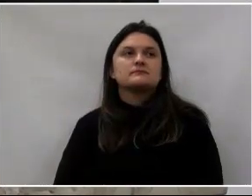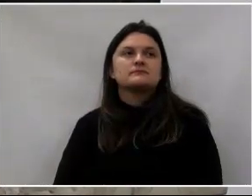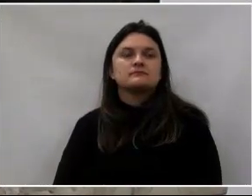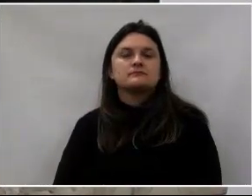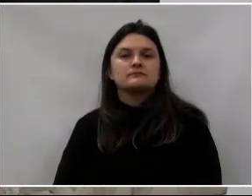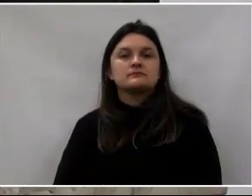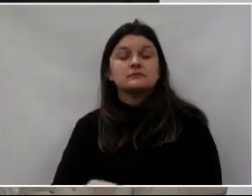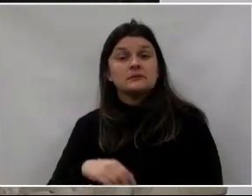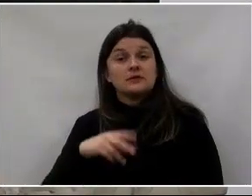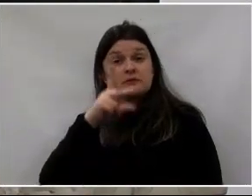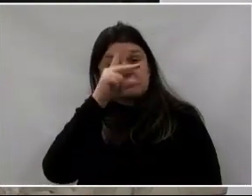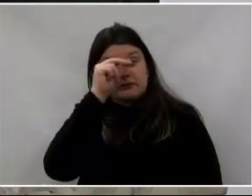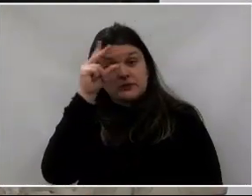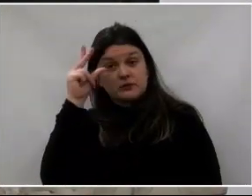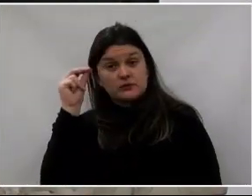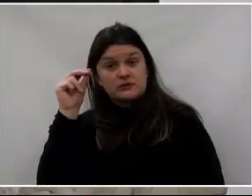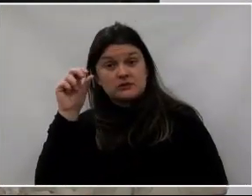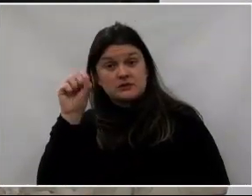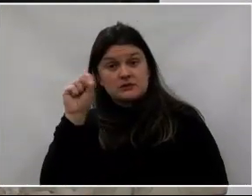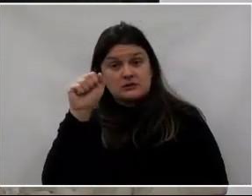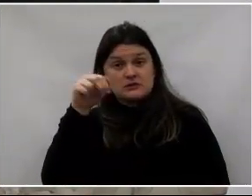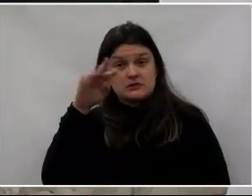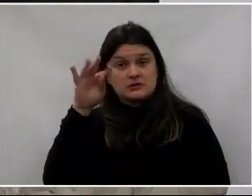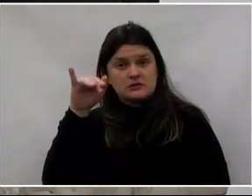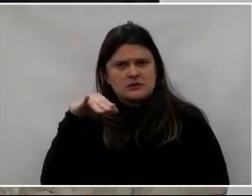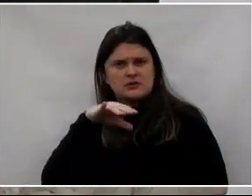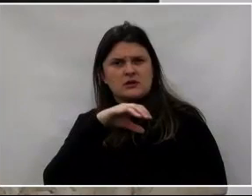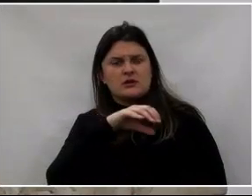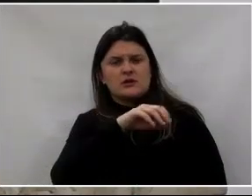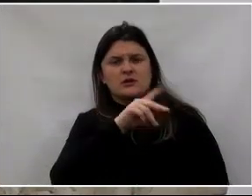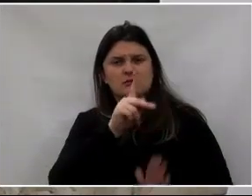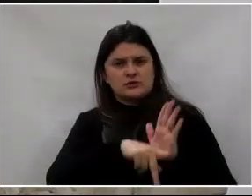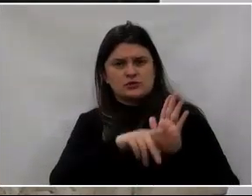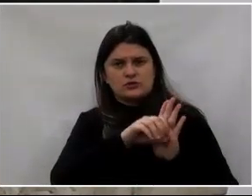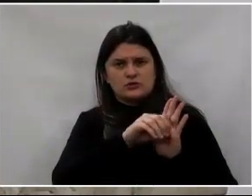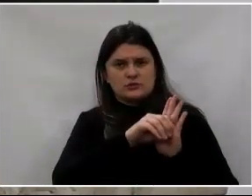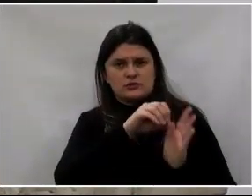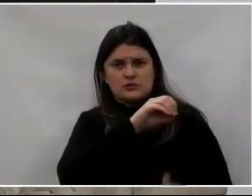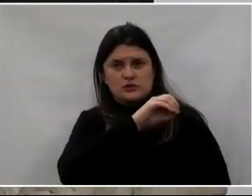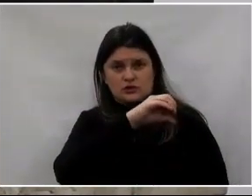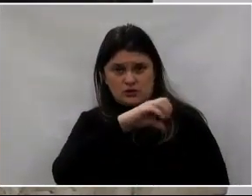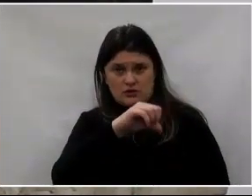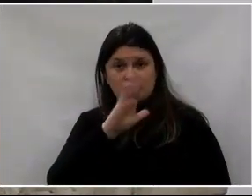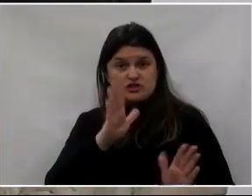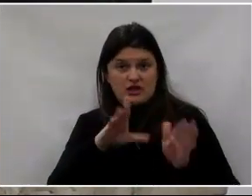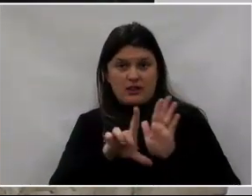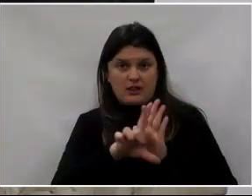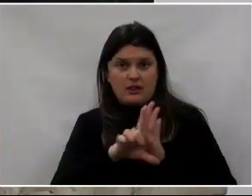Prefeito Santini sancionou o projeto número 9/2019, que agora já é lei,